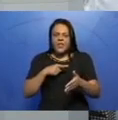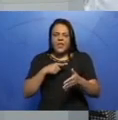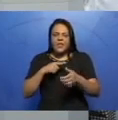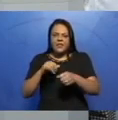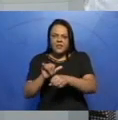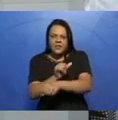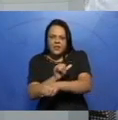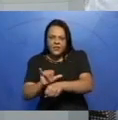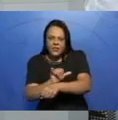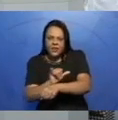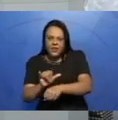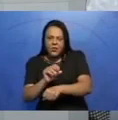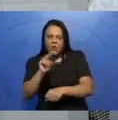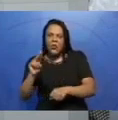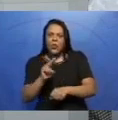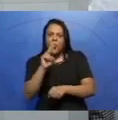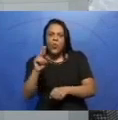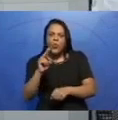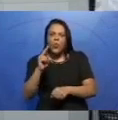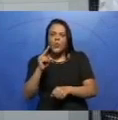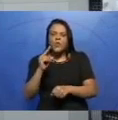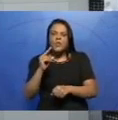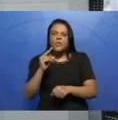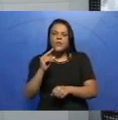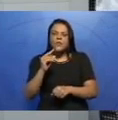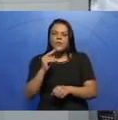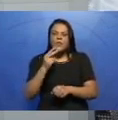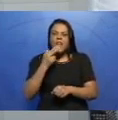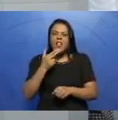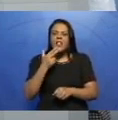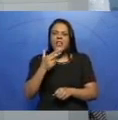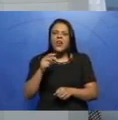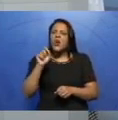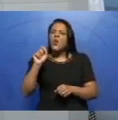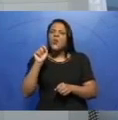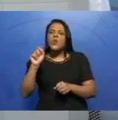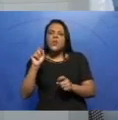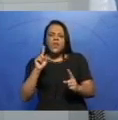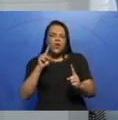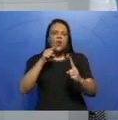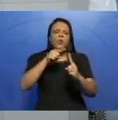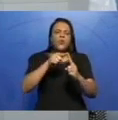ao interlocutor. Então, o que seria essa modalização?